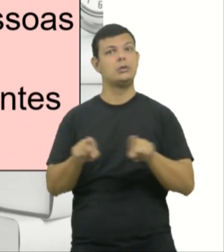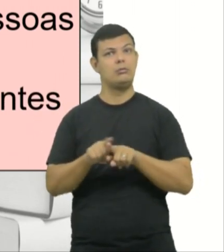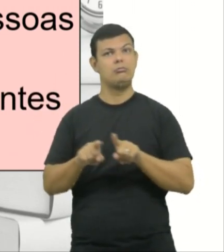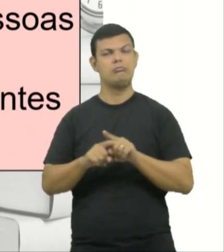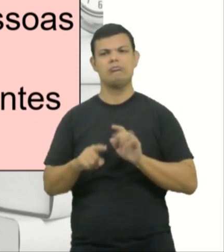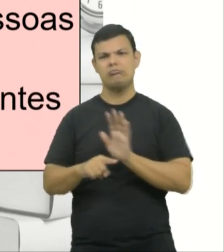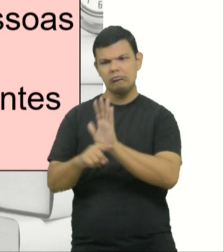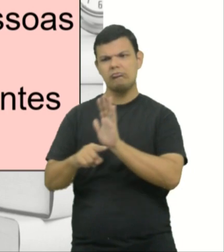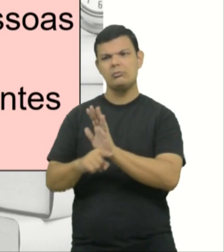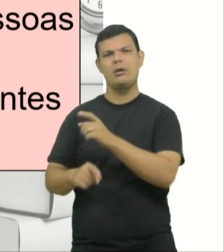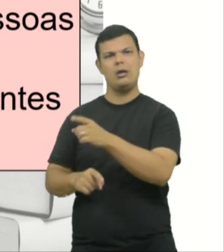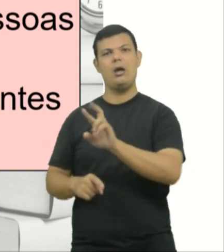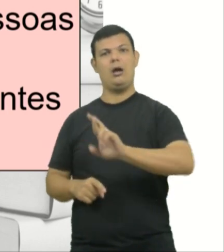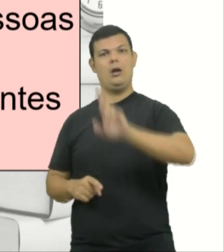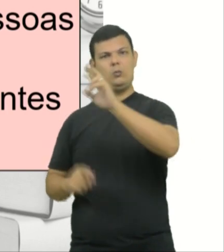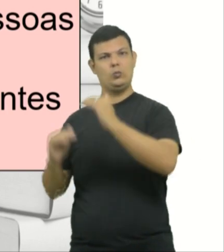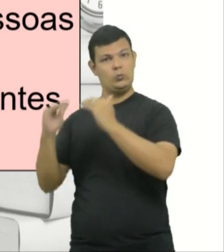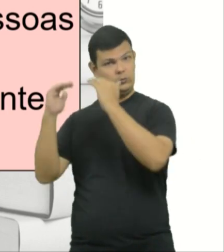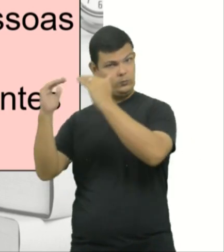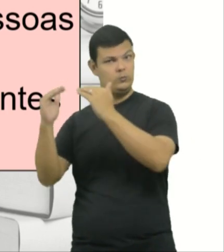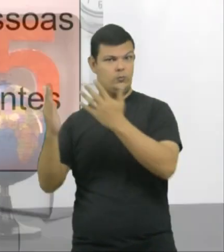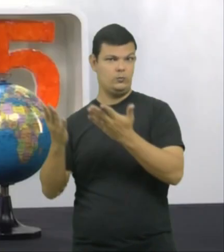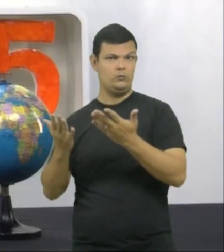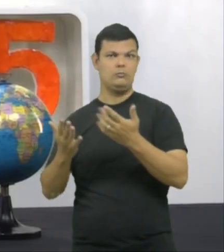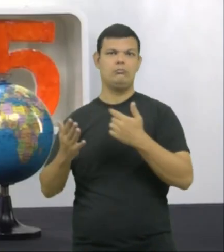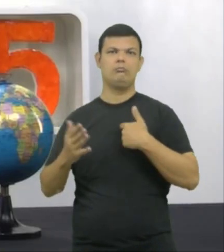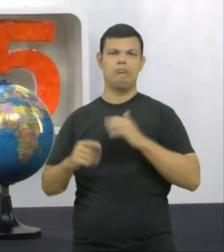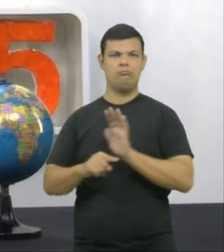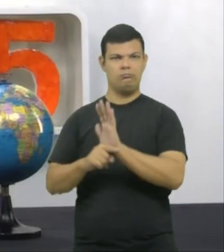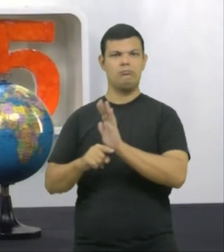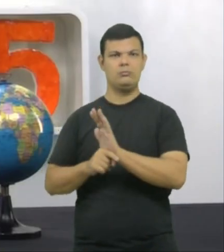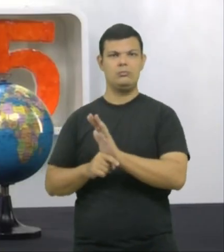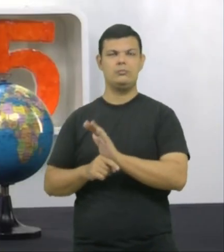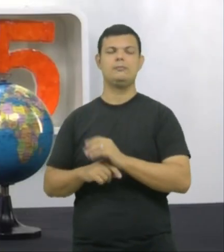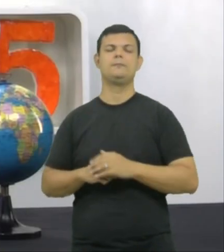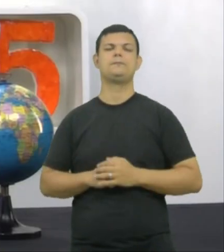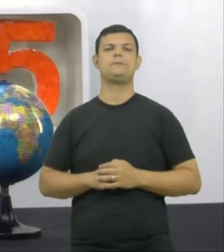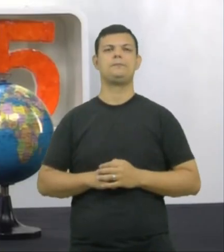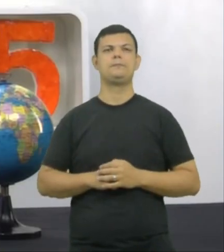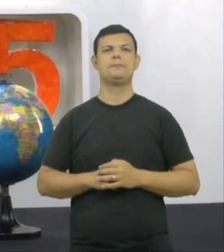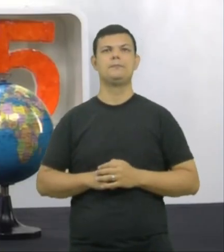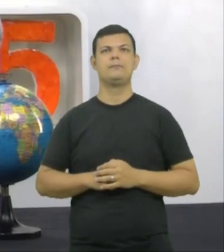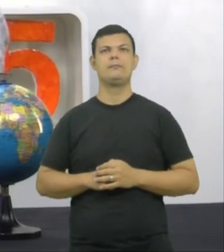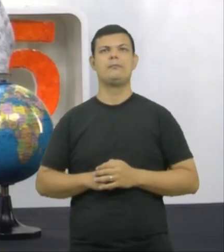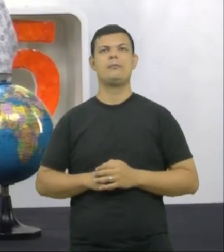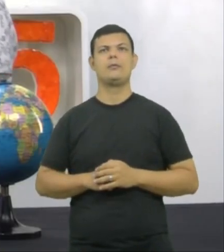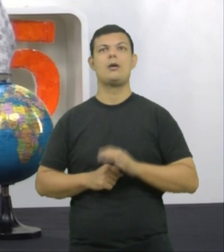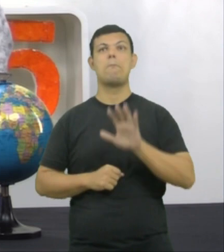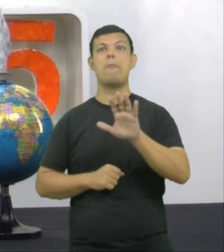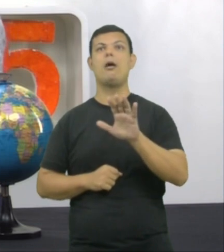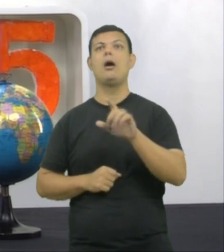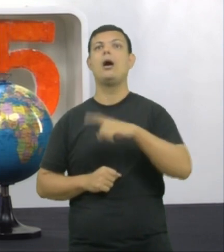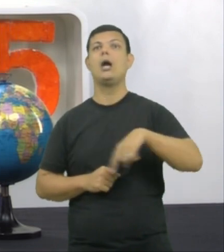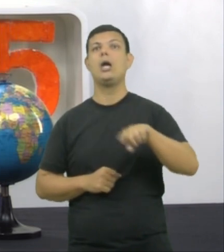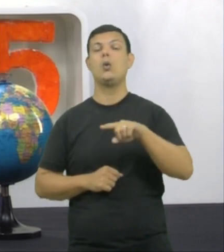que contribuir com as autoridades, né, para que a gente não se meta em problema. Agora, quais são os